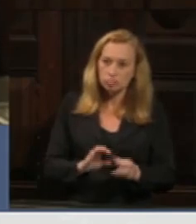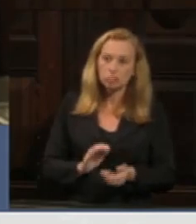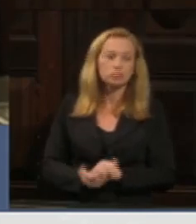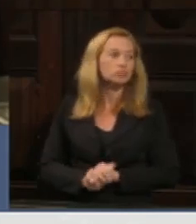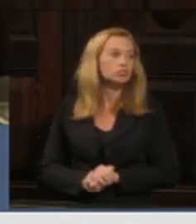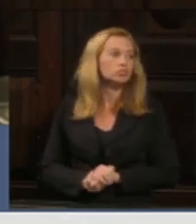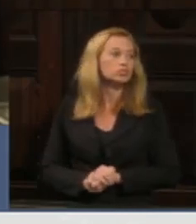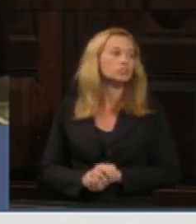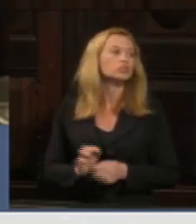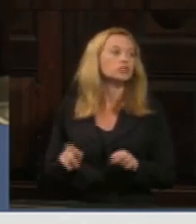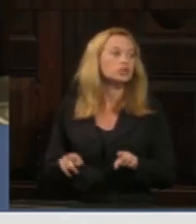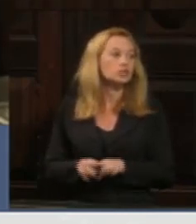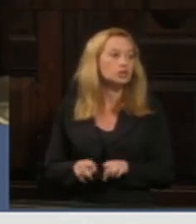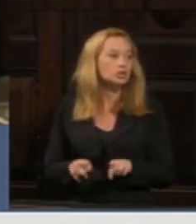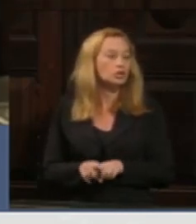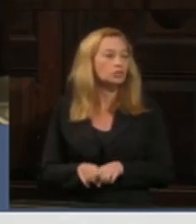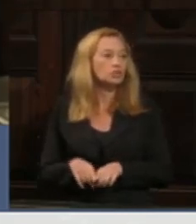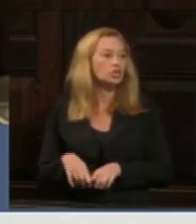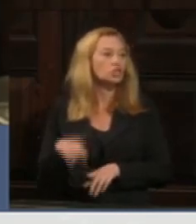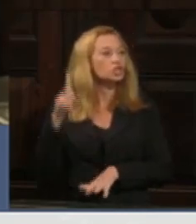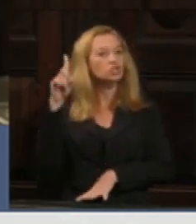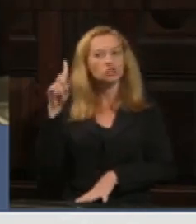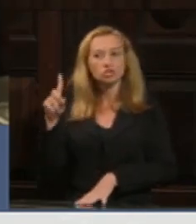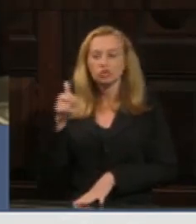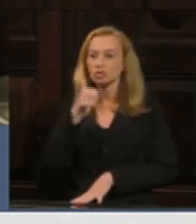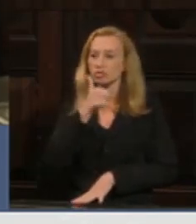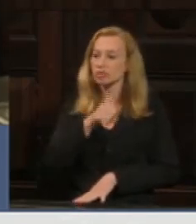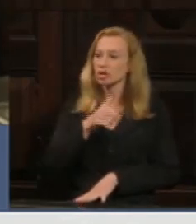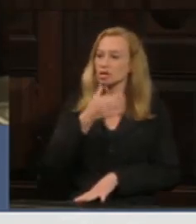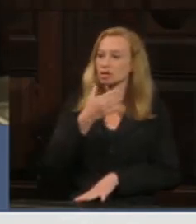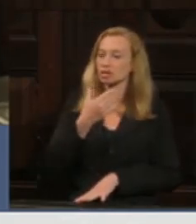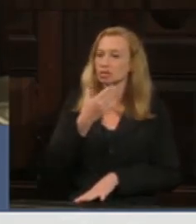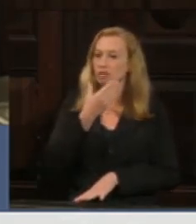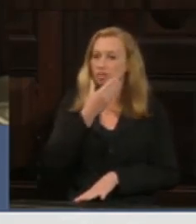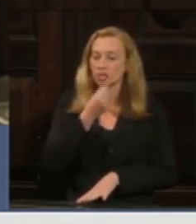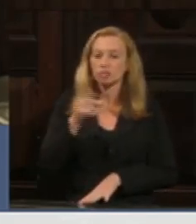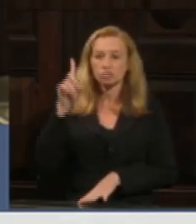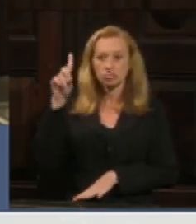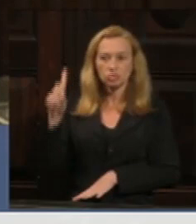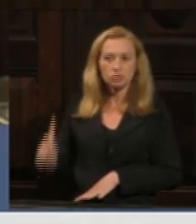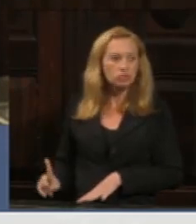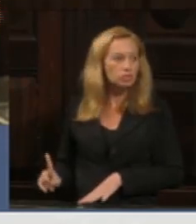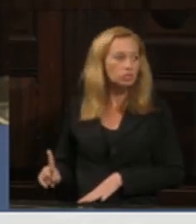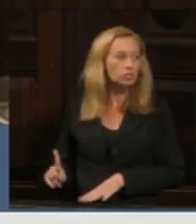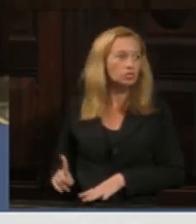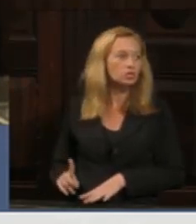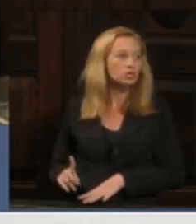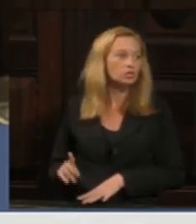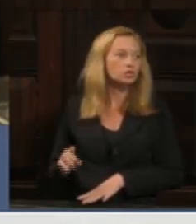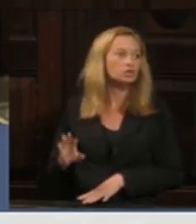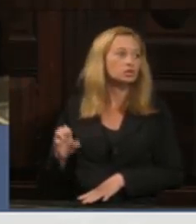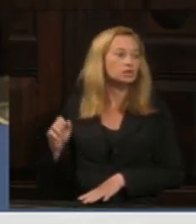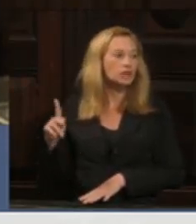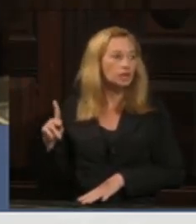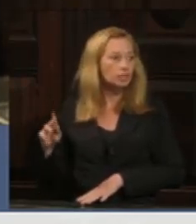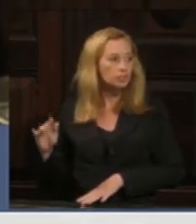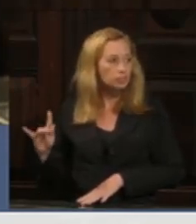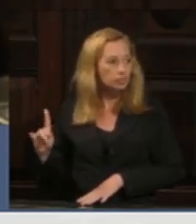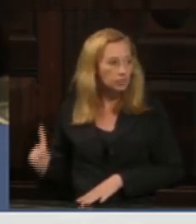com representação de diretoras e diretores de escolas estaduais, do CEP, da